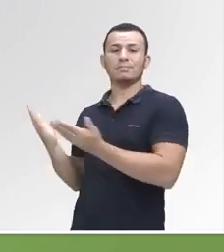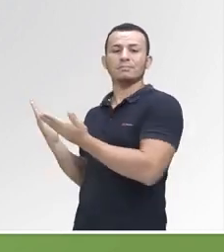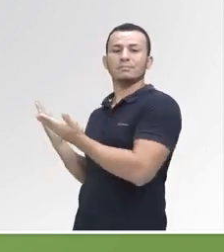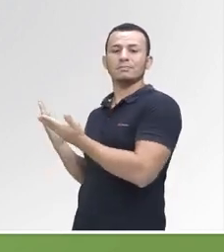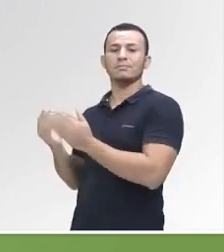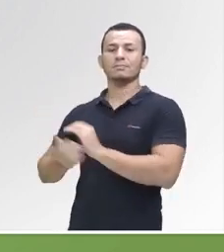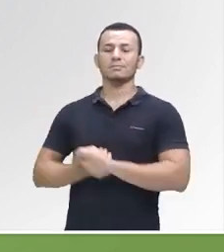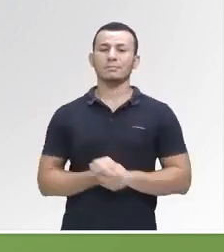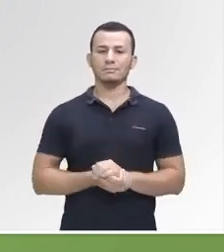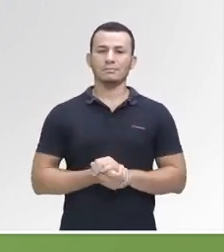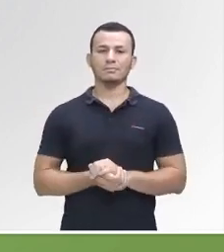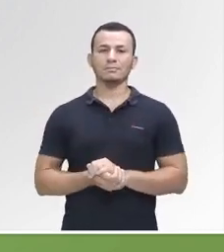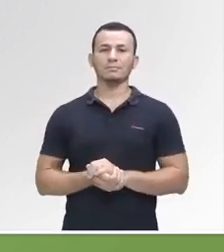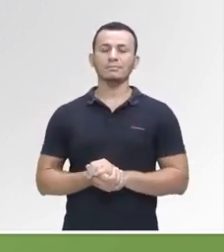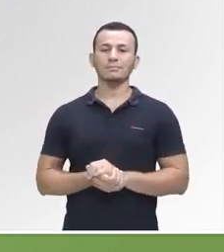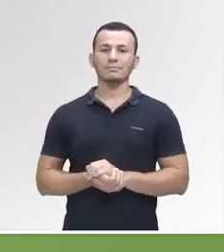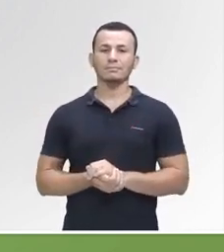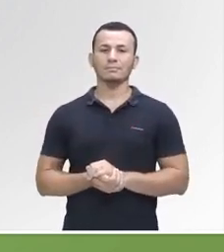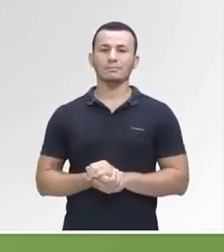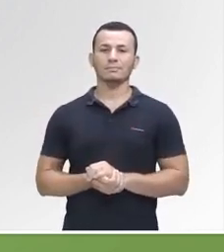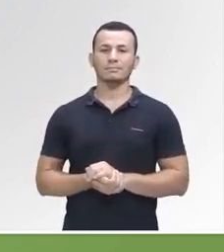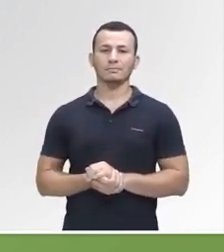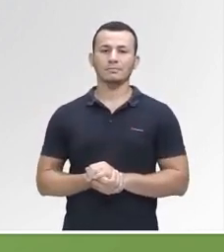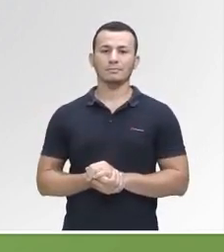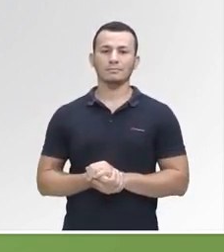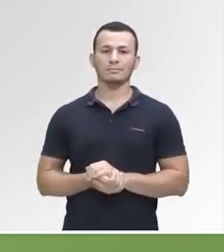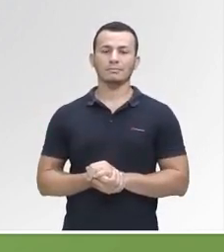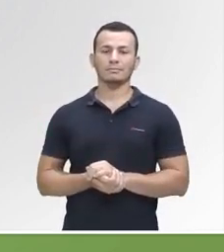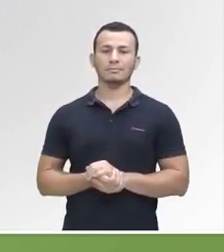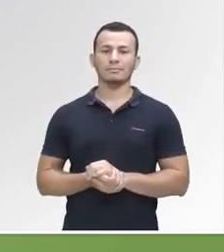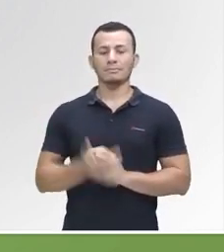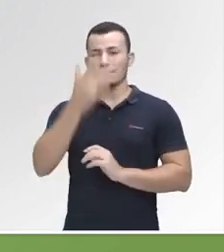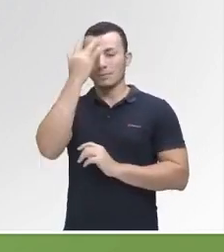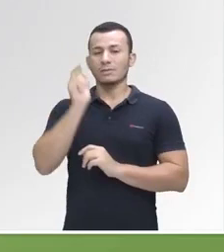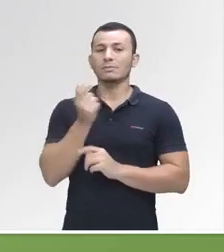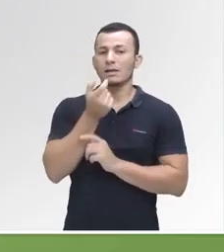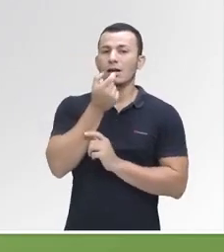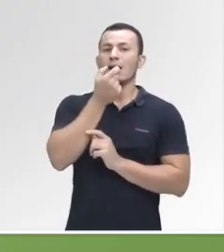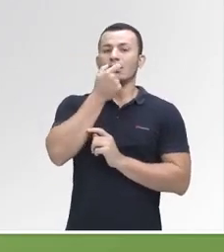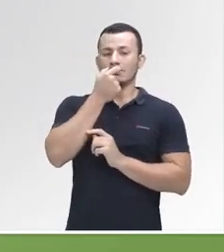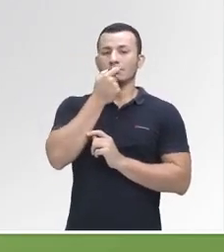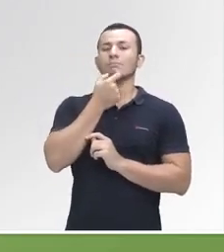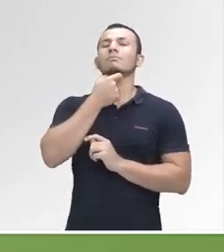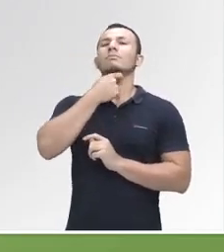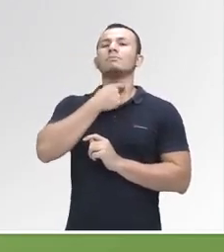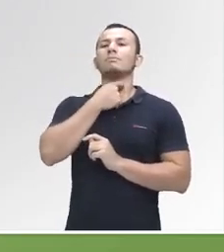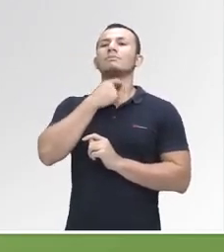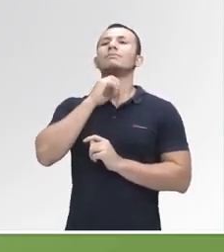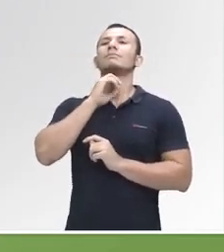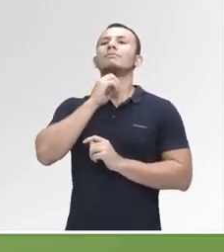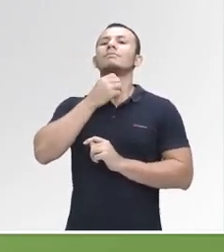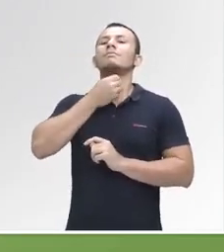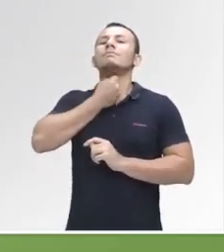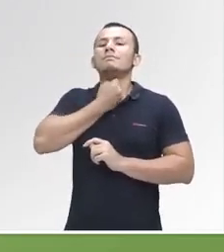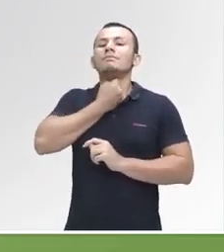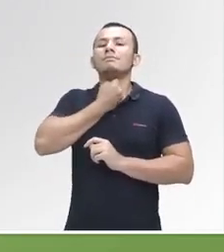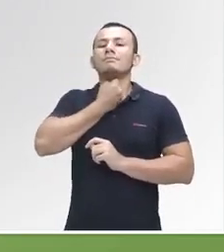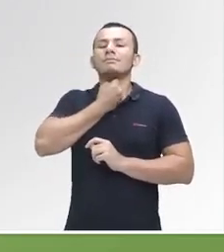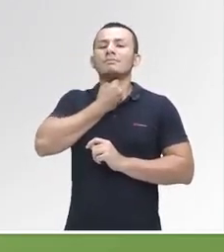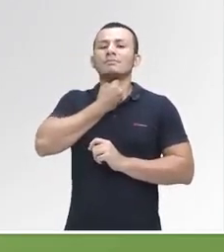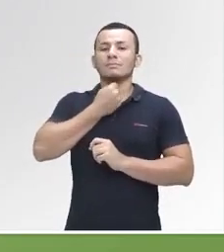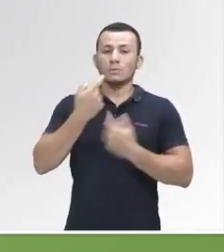como acontece o engasgo. Vocês podem ver, quando acontece o engasgo, é necessário que